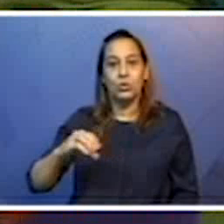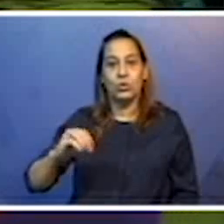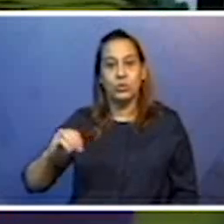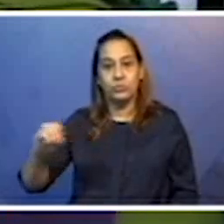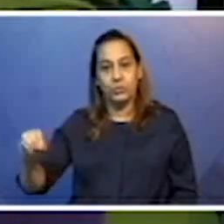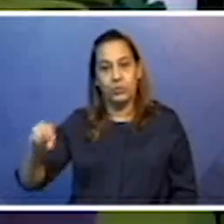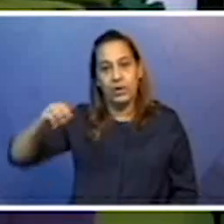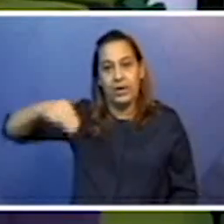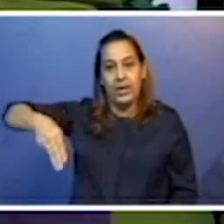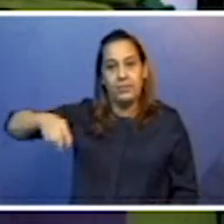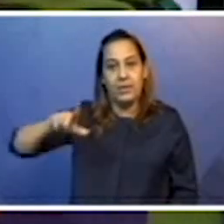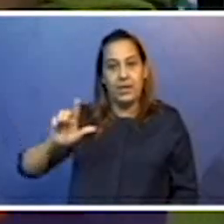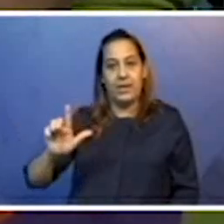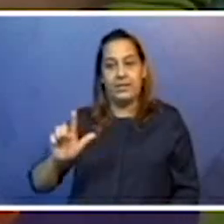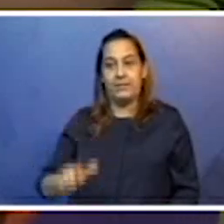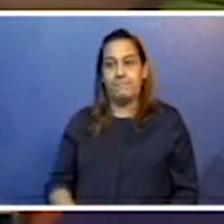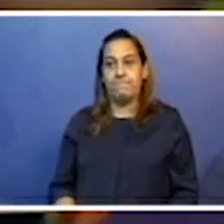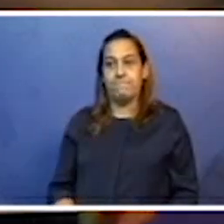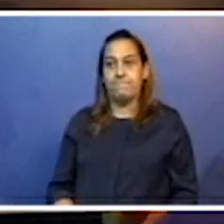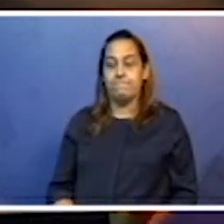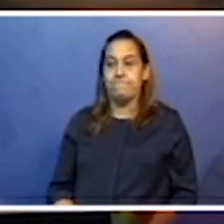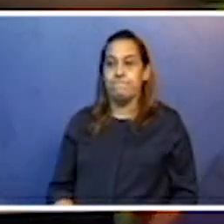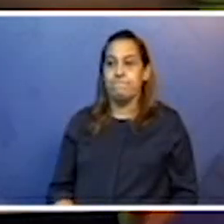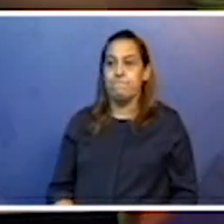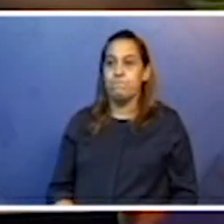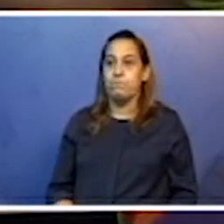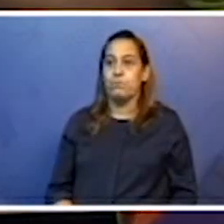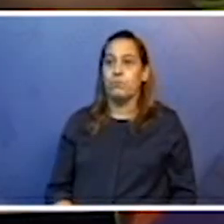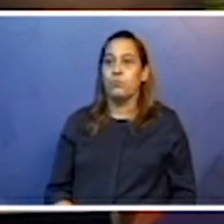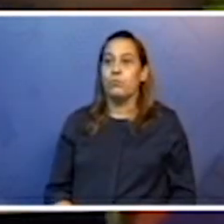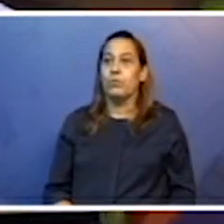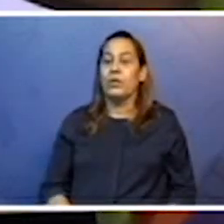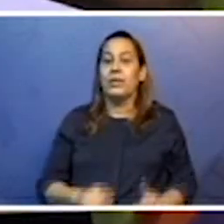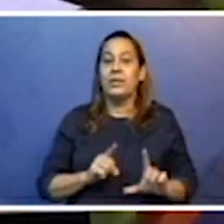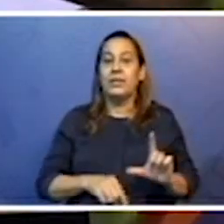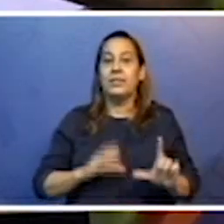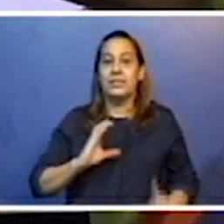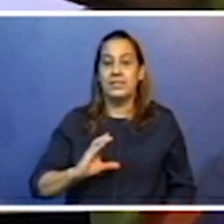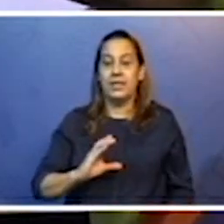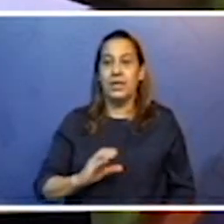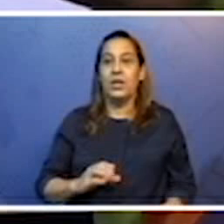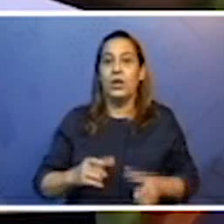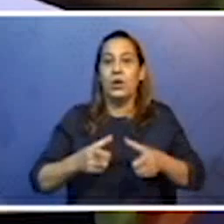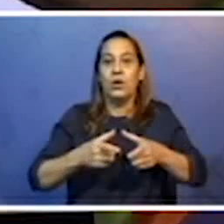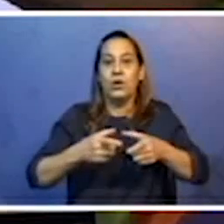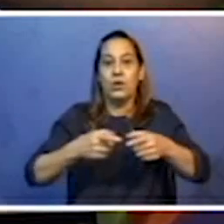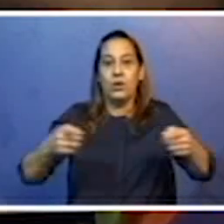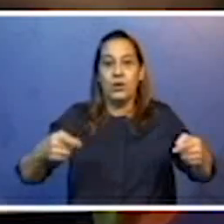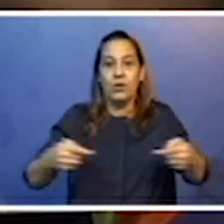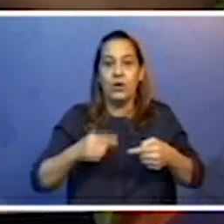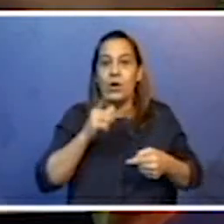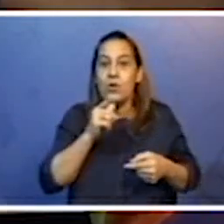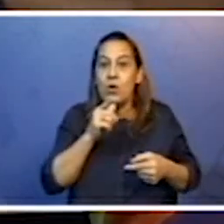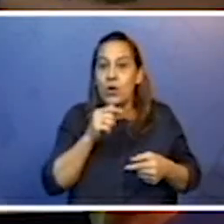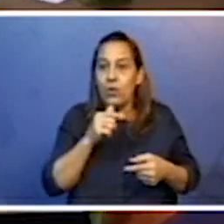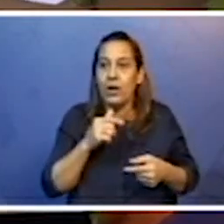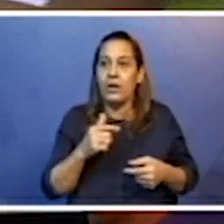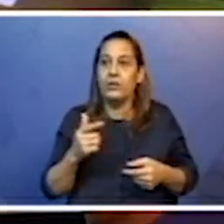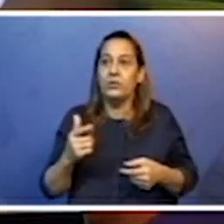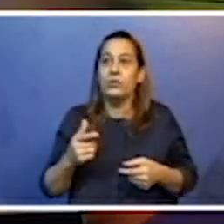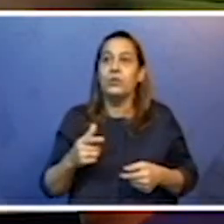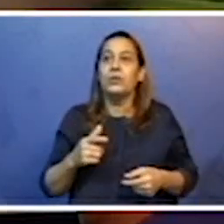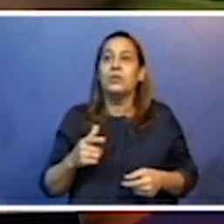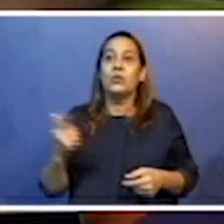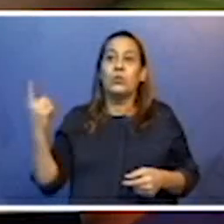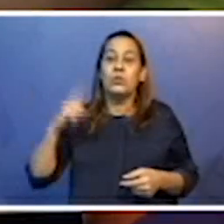Letra C. Pedro tem um aquário com capacidade de 20 litros. Muita coisa. Qual